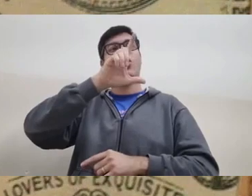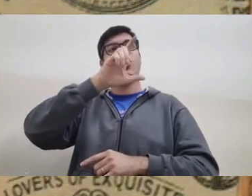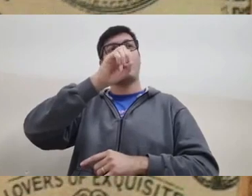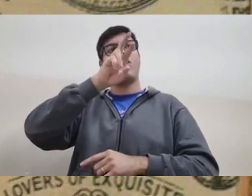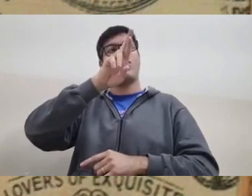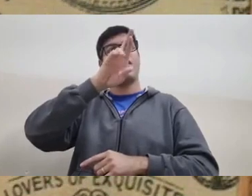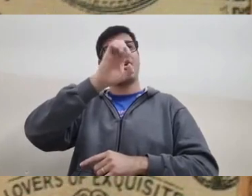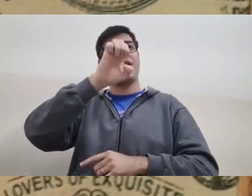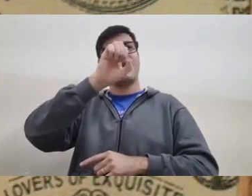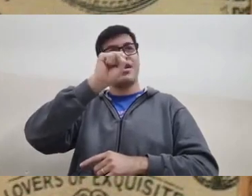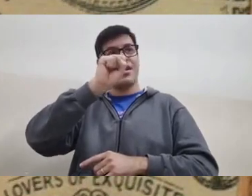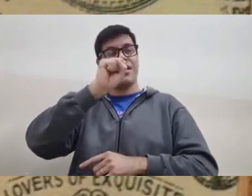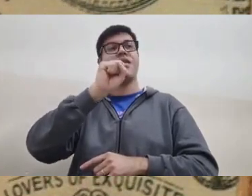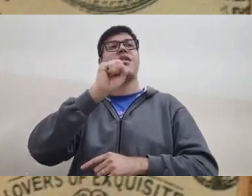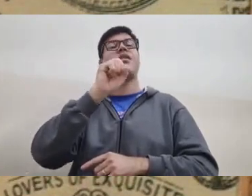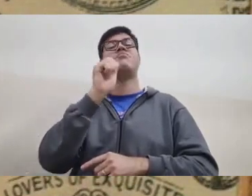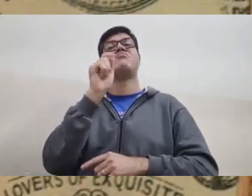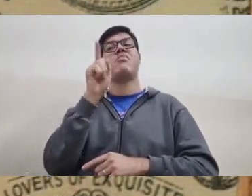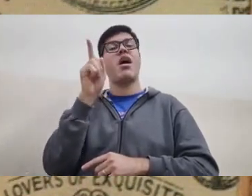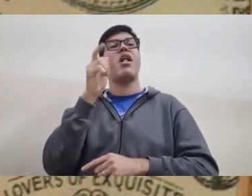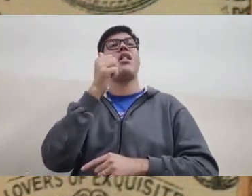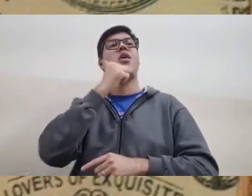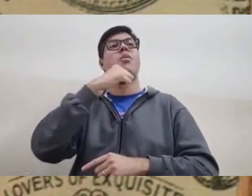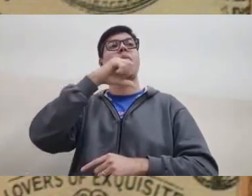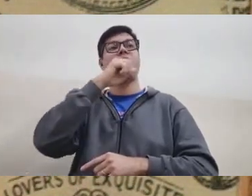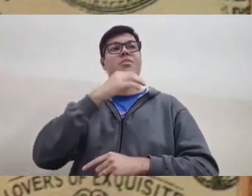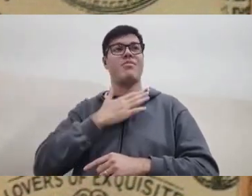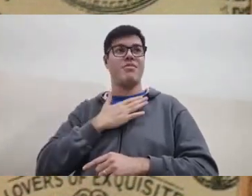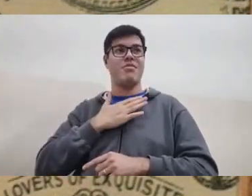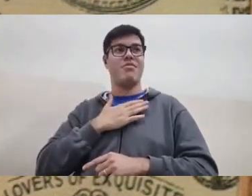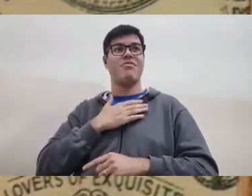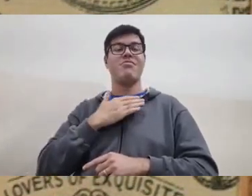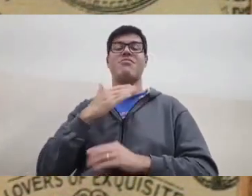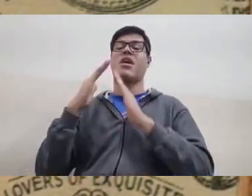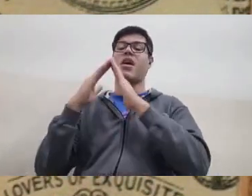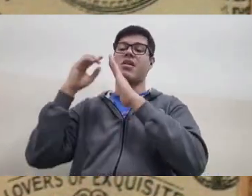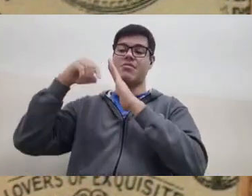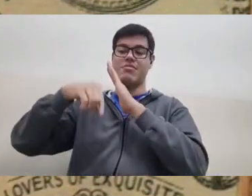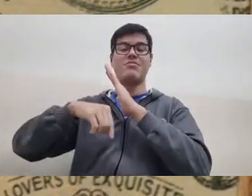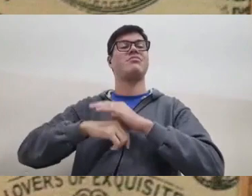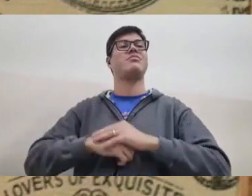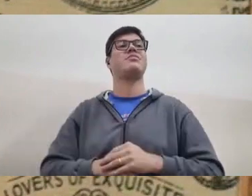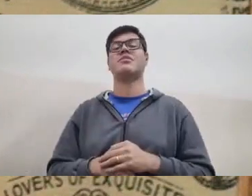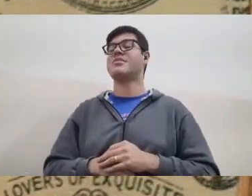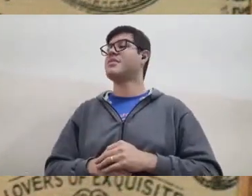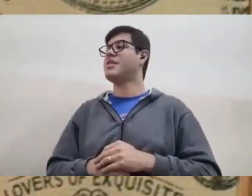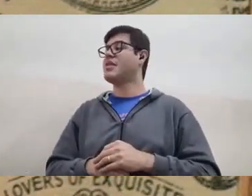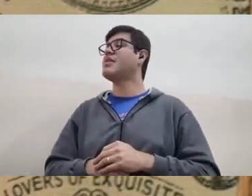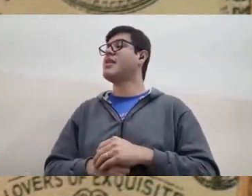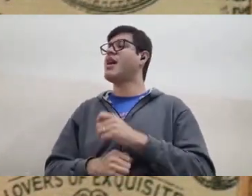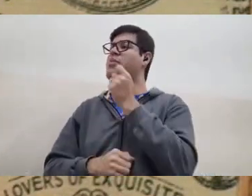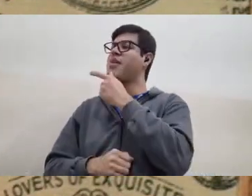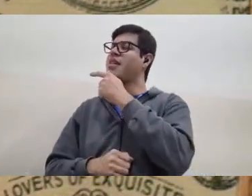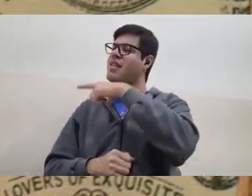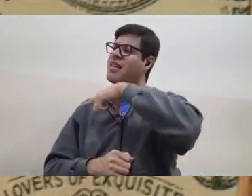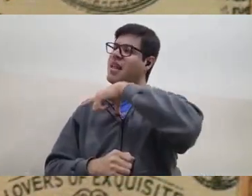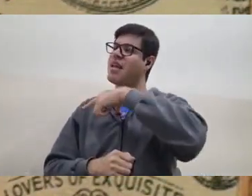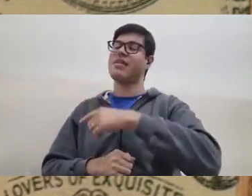e o Nico é Anthony viagem caso tudo muito apelido dessa maneira também